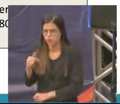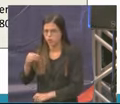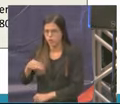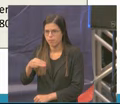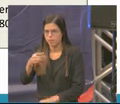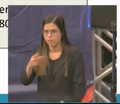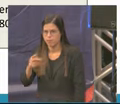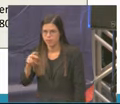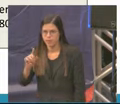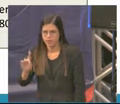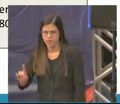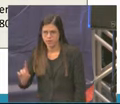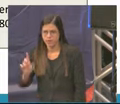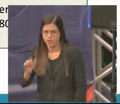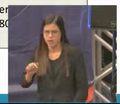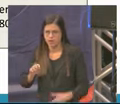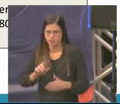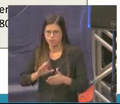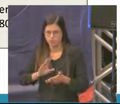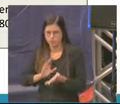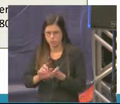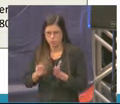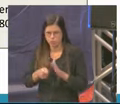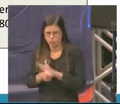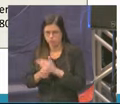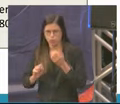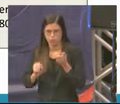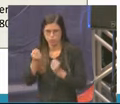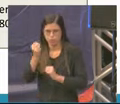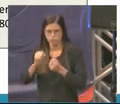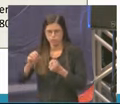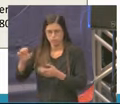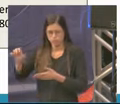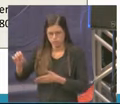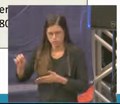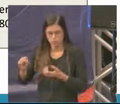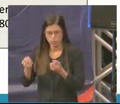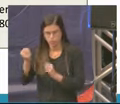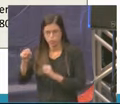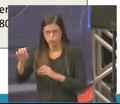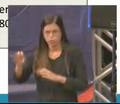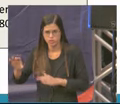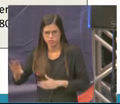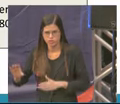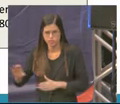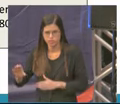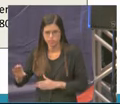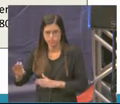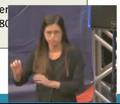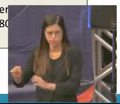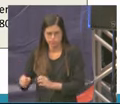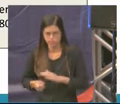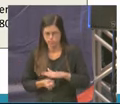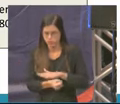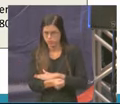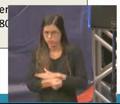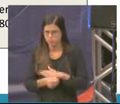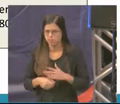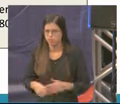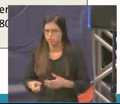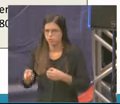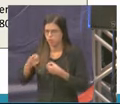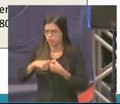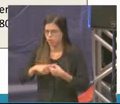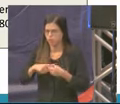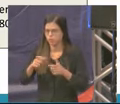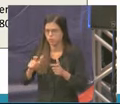aí é fomento industrial, para trazer as indústrias de chips, né, de semicondutores da Ásia de volta para o território